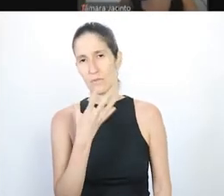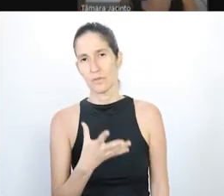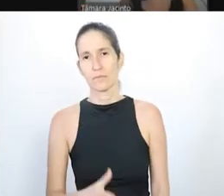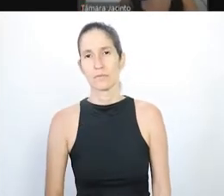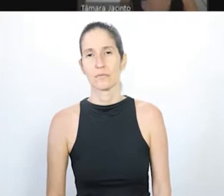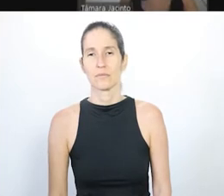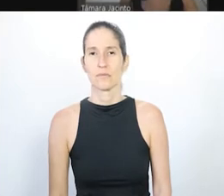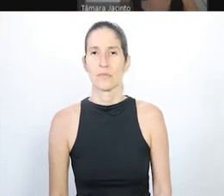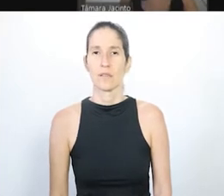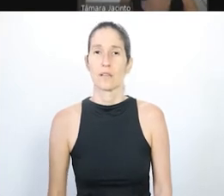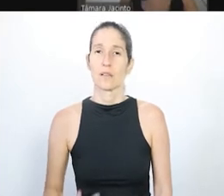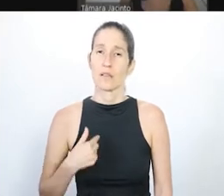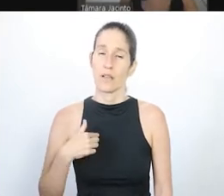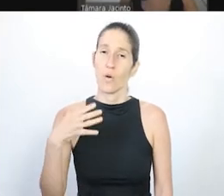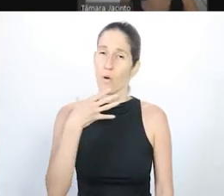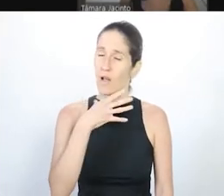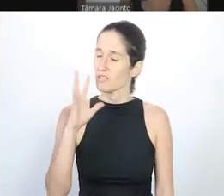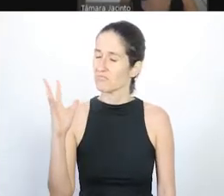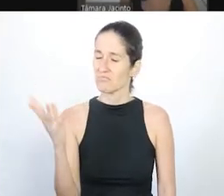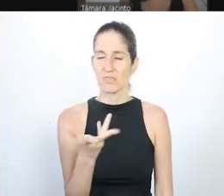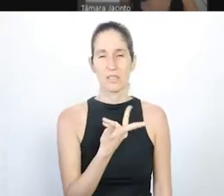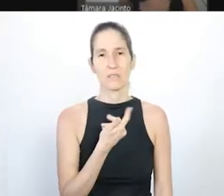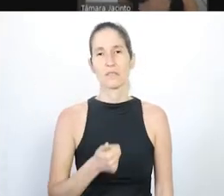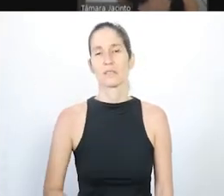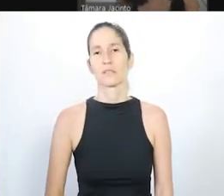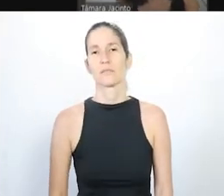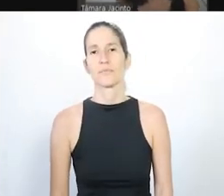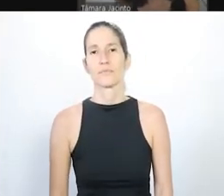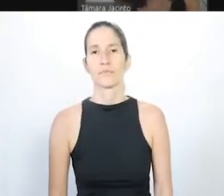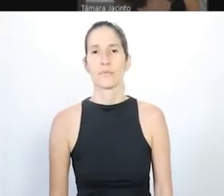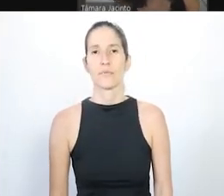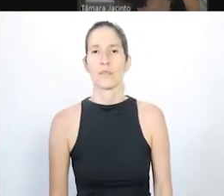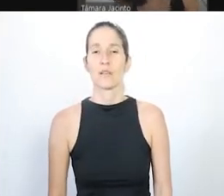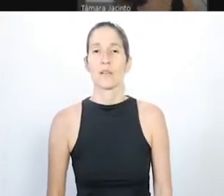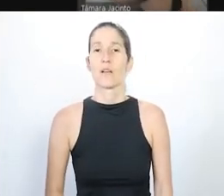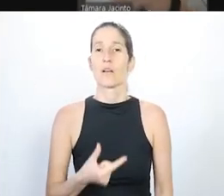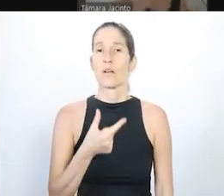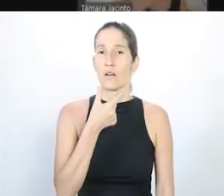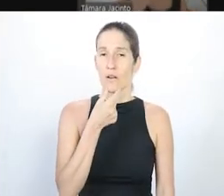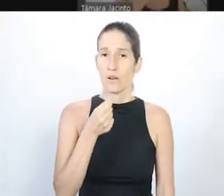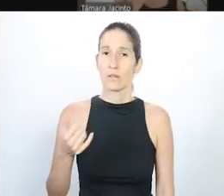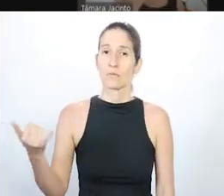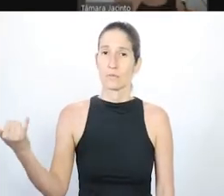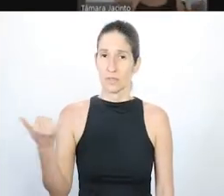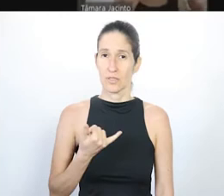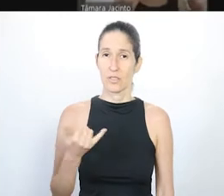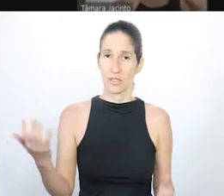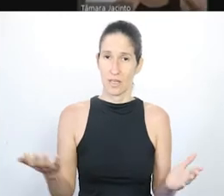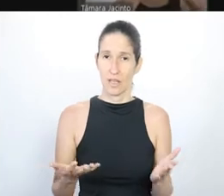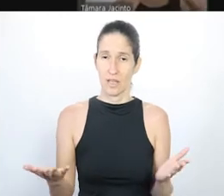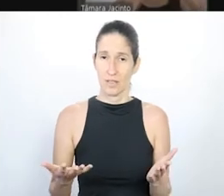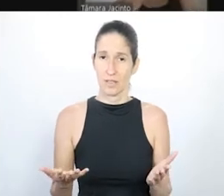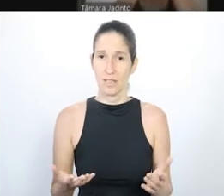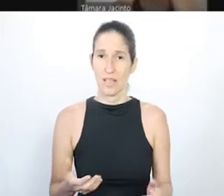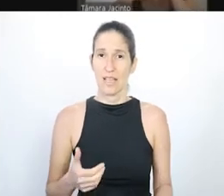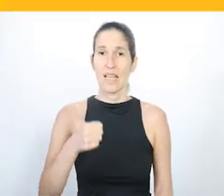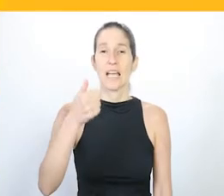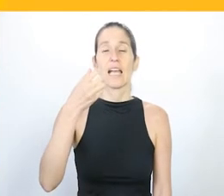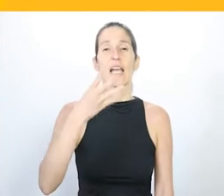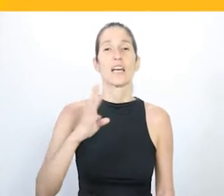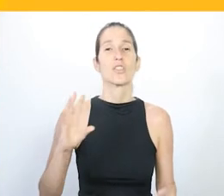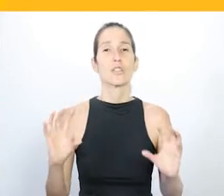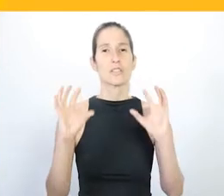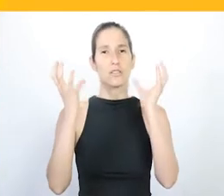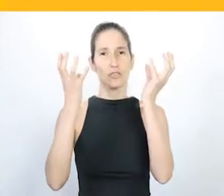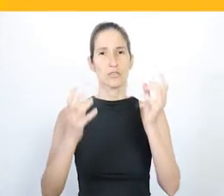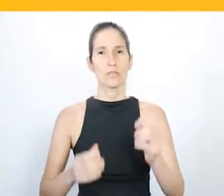Olha, agora o Murilo disse agora, dia 14 sim, dia 20 é a oficina. Baixinha, Câmara Jacinta, é você que quer me derrubar,